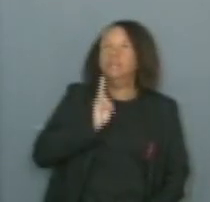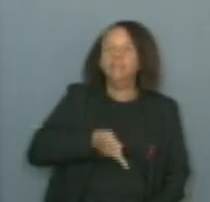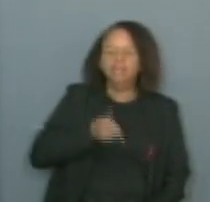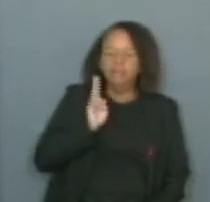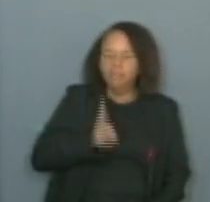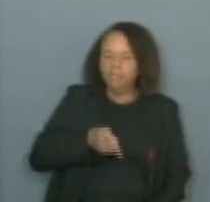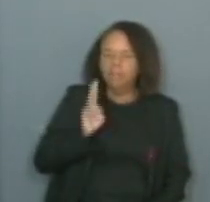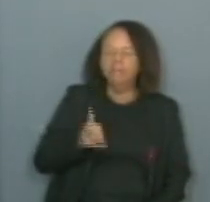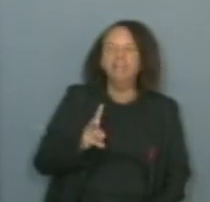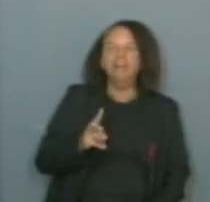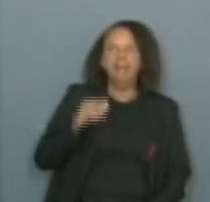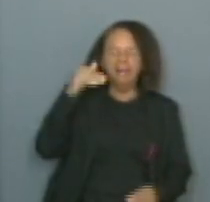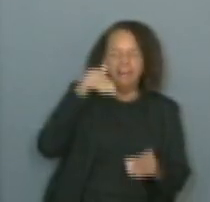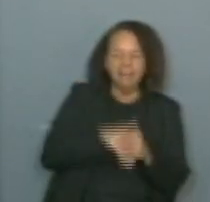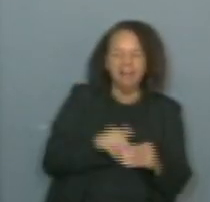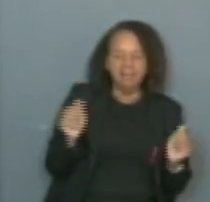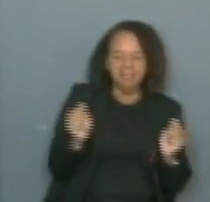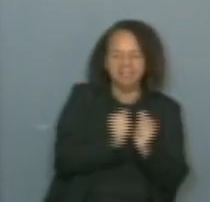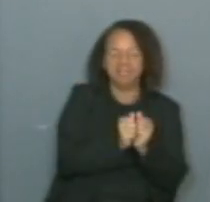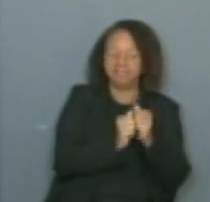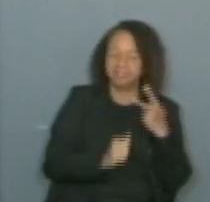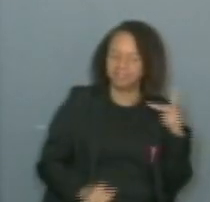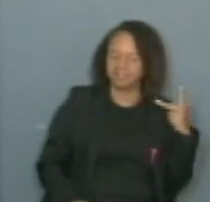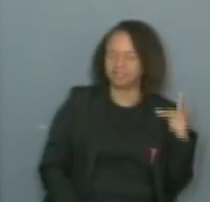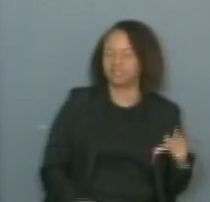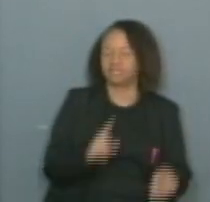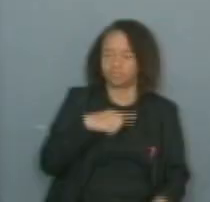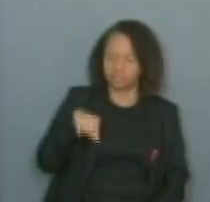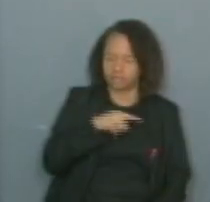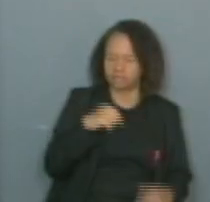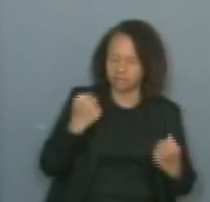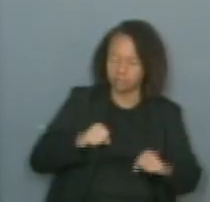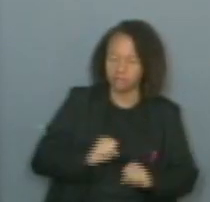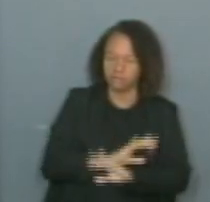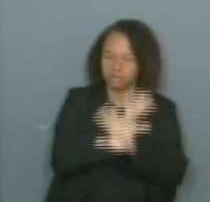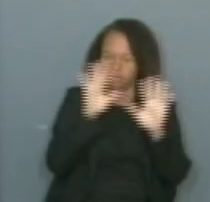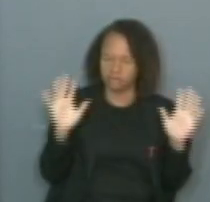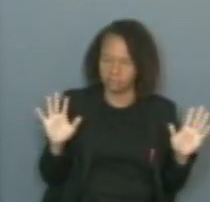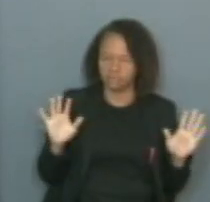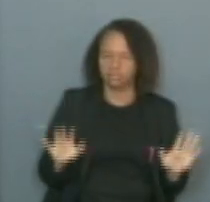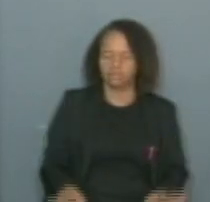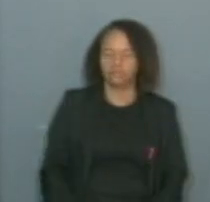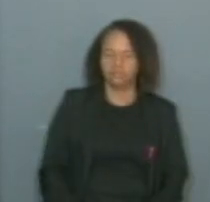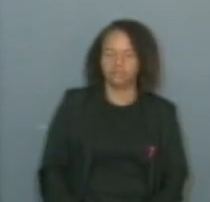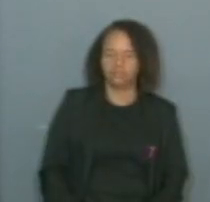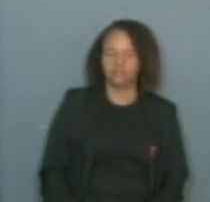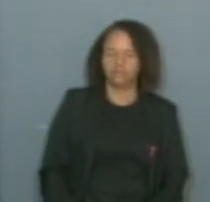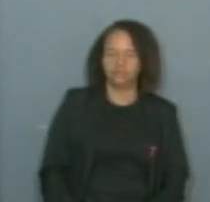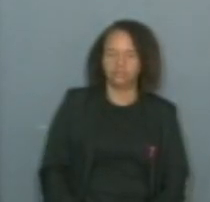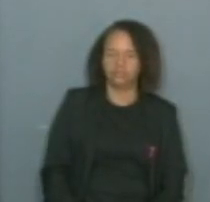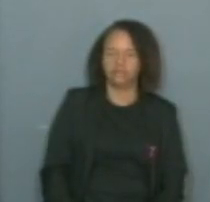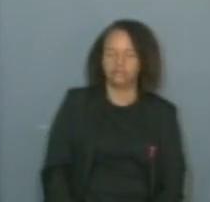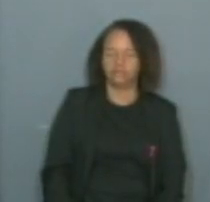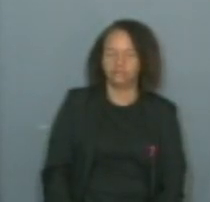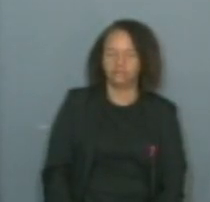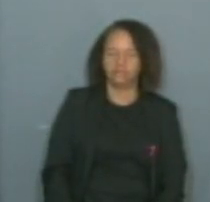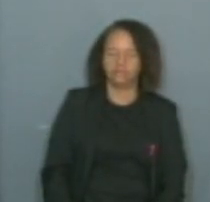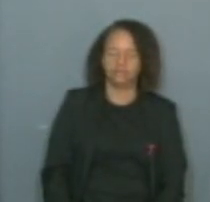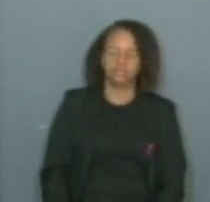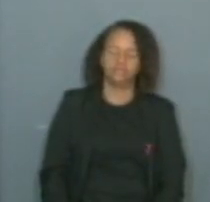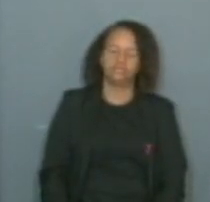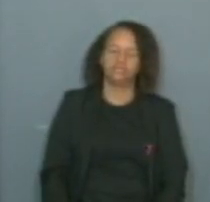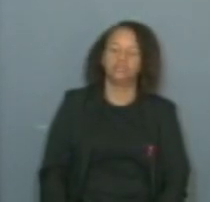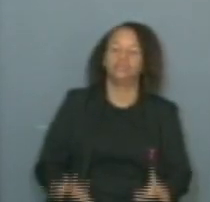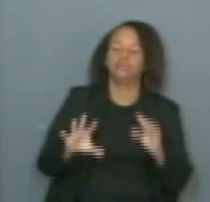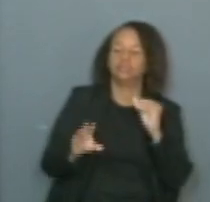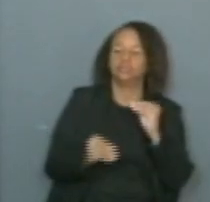quer beneficiar quem vota com ela. A gente precisa trazer transparência para esse processo. Outra